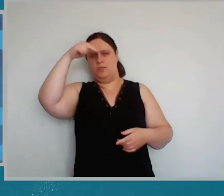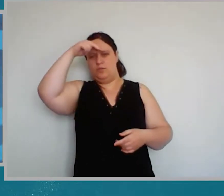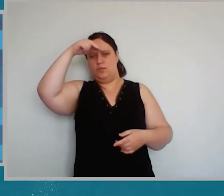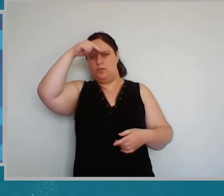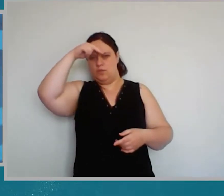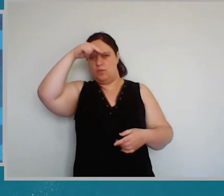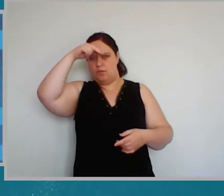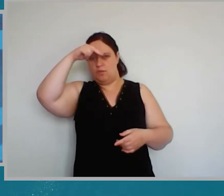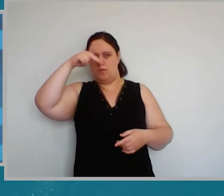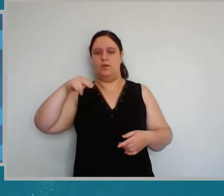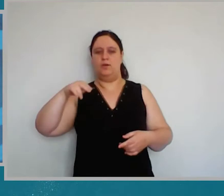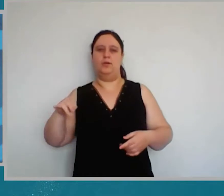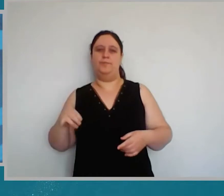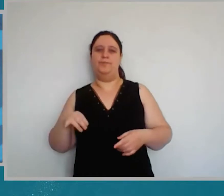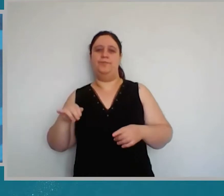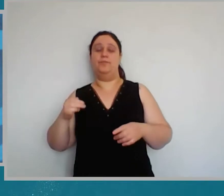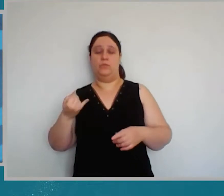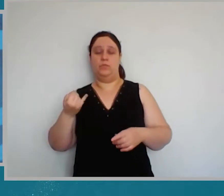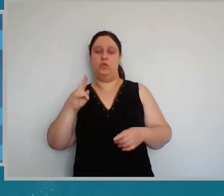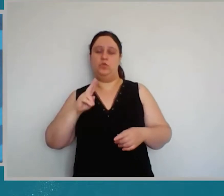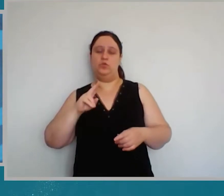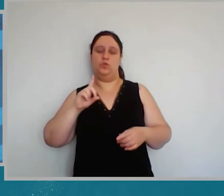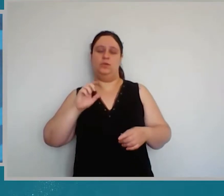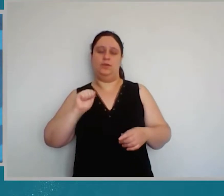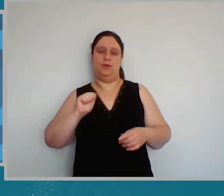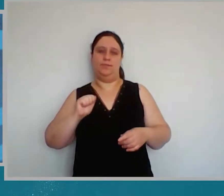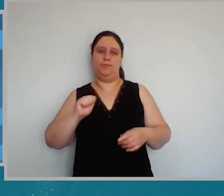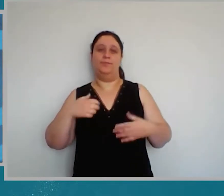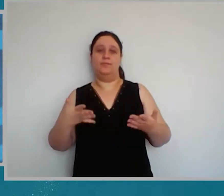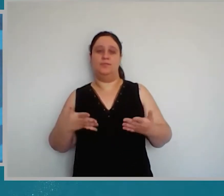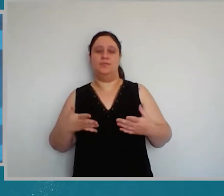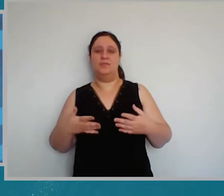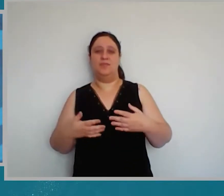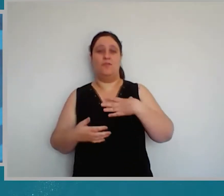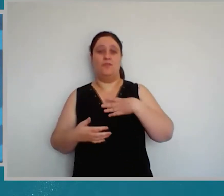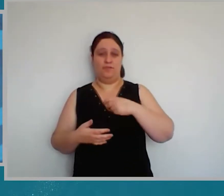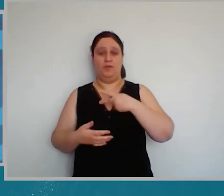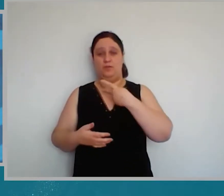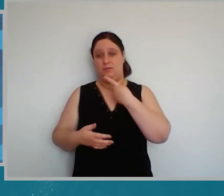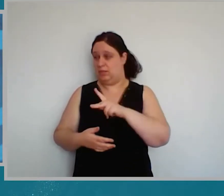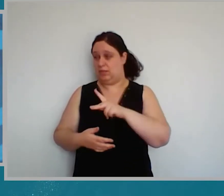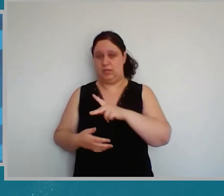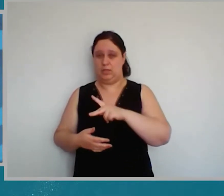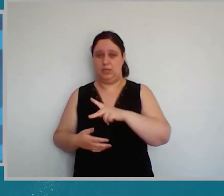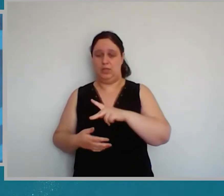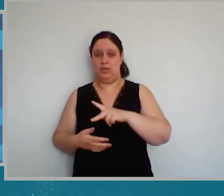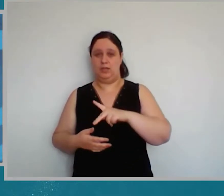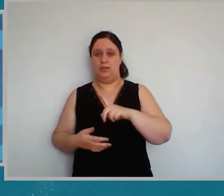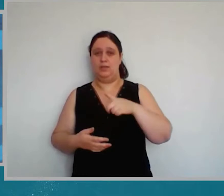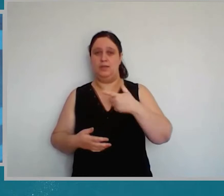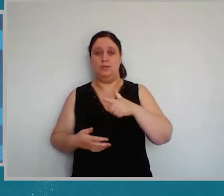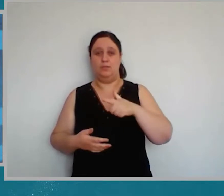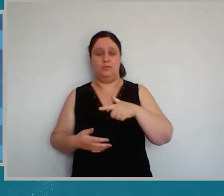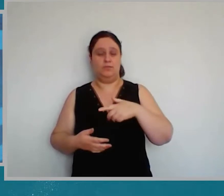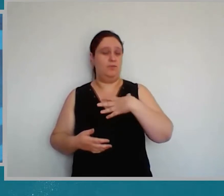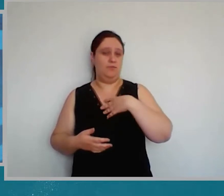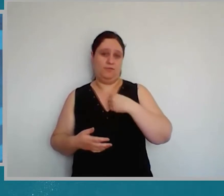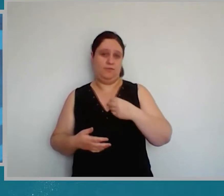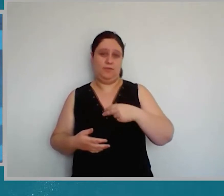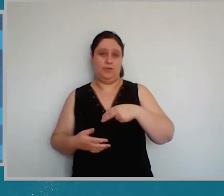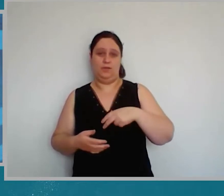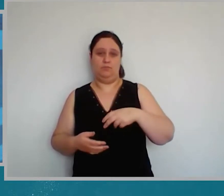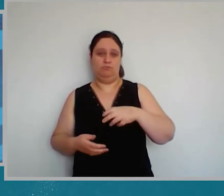não lhe deram descendência. Então Tamar, nora,